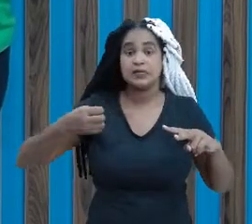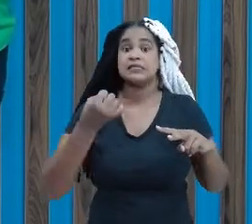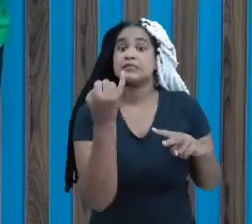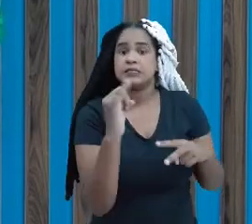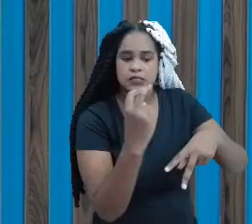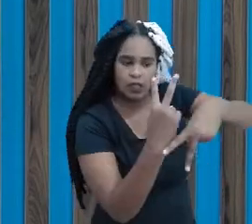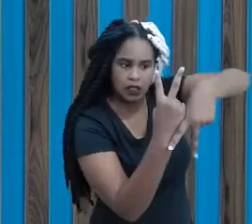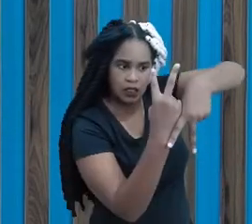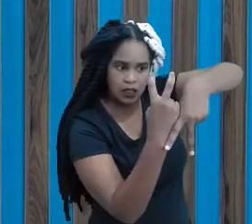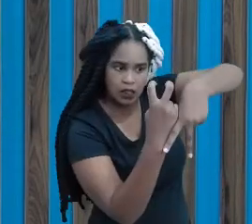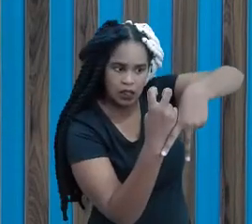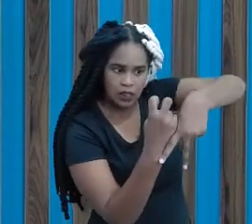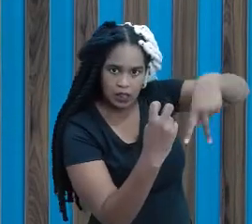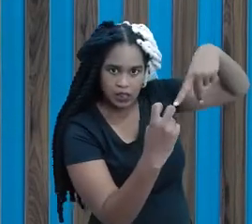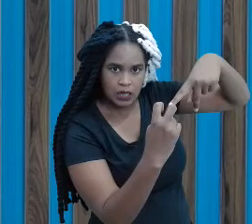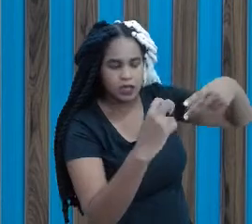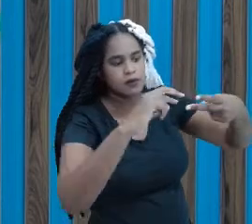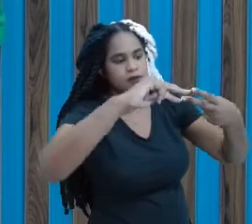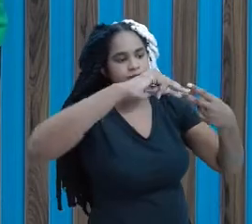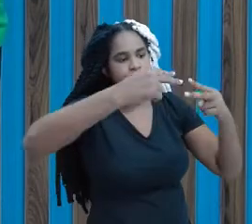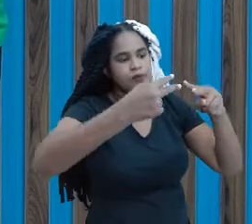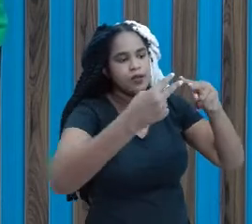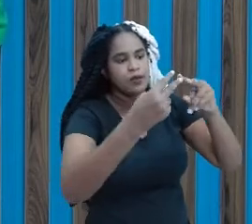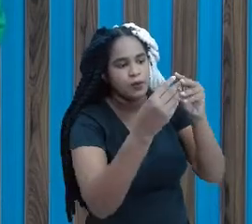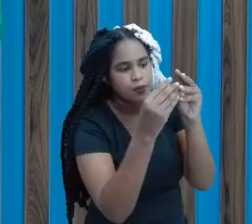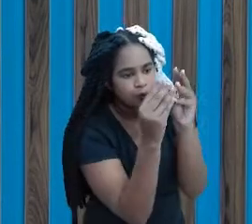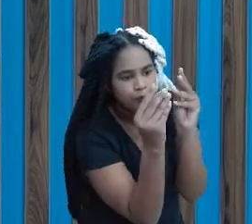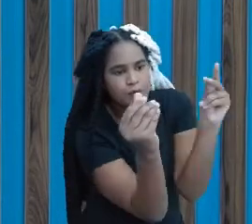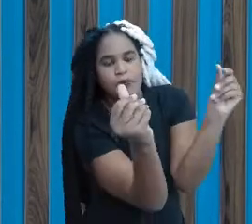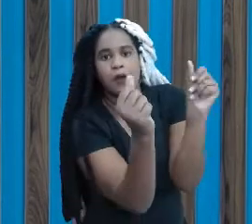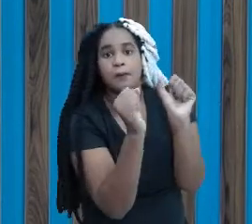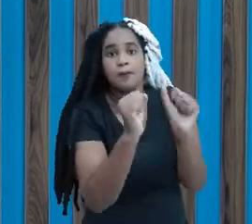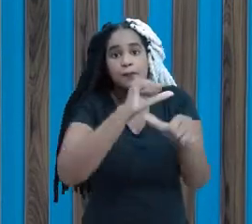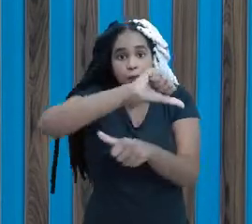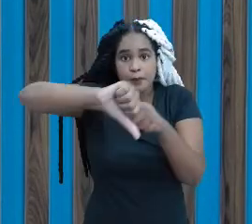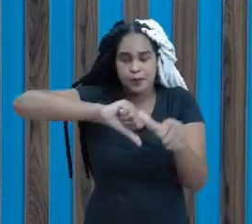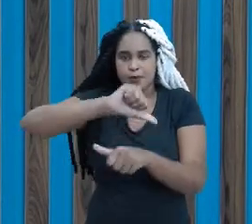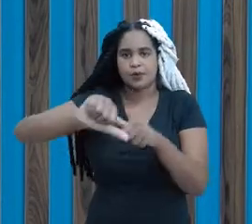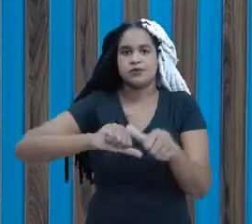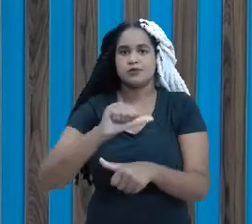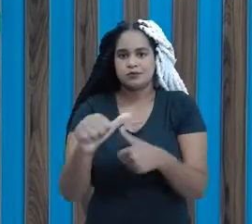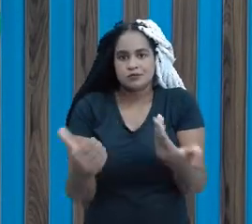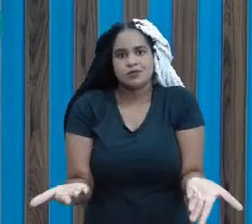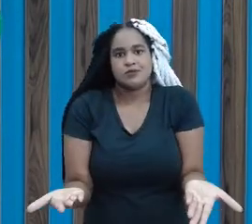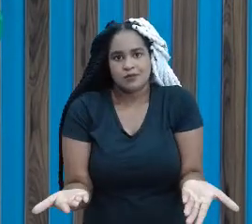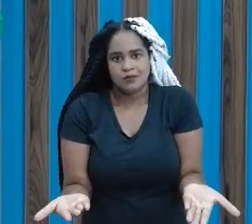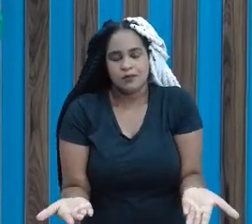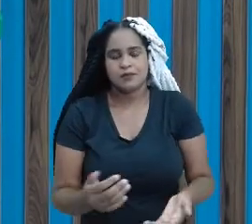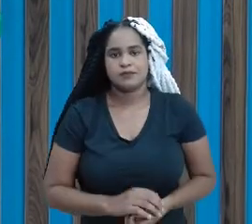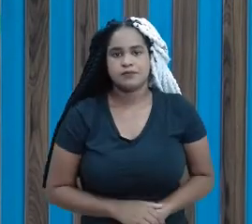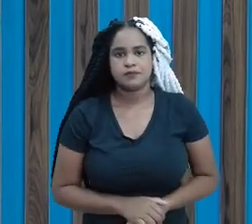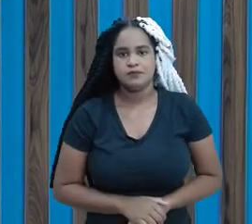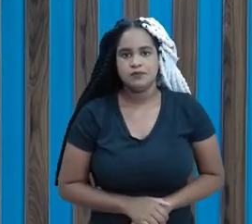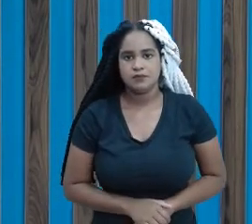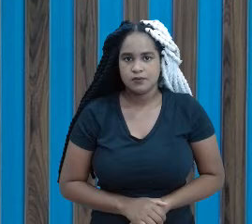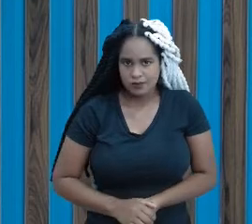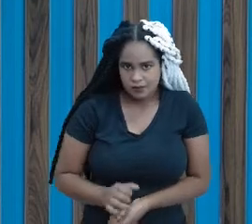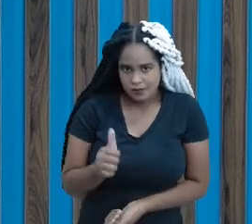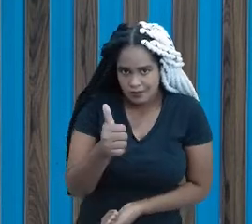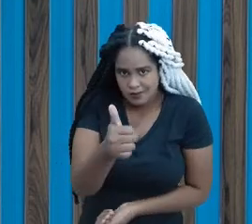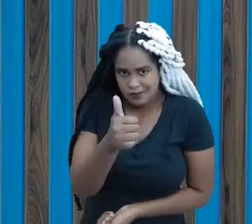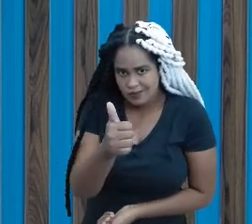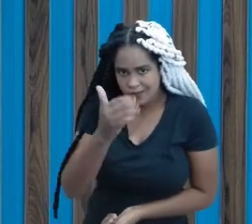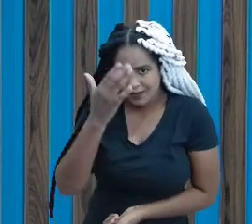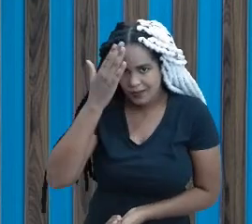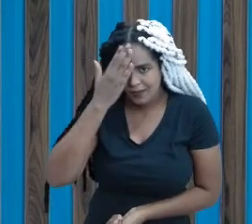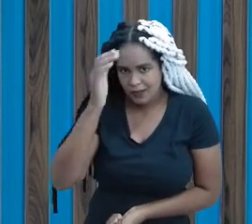você perder aquela sequência genética, podem haver alterações aí inimagináveis, tá certo? Beleza,